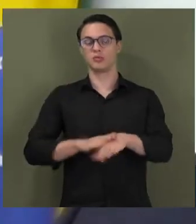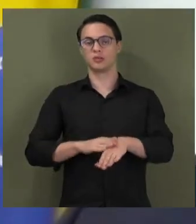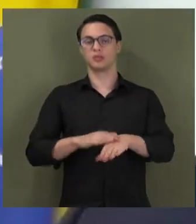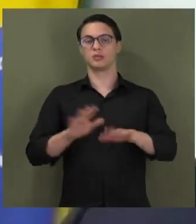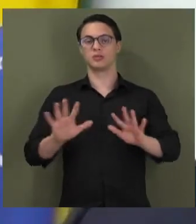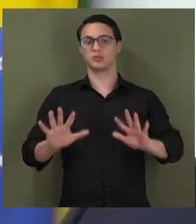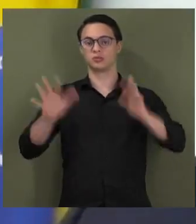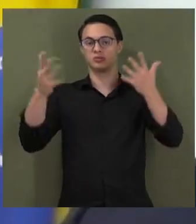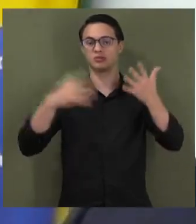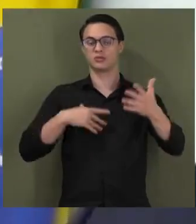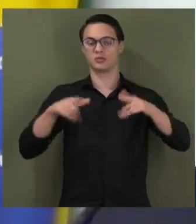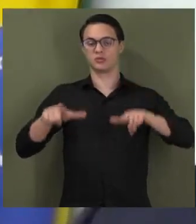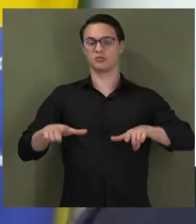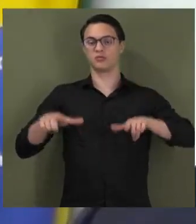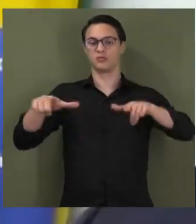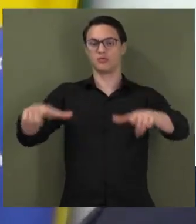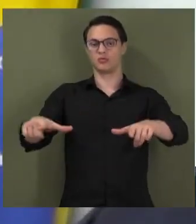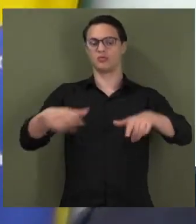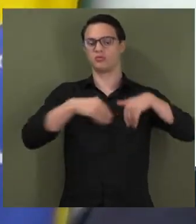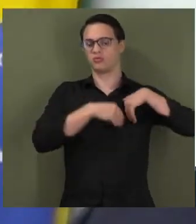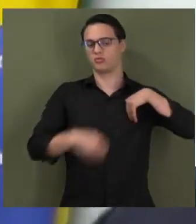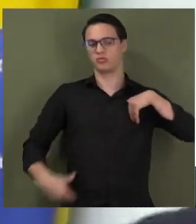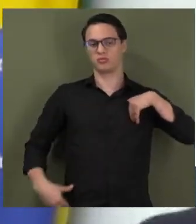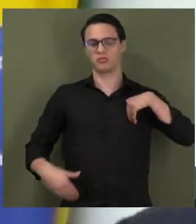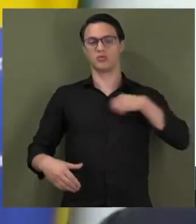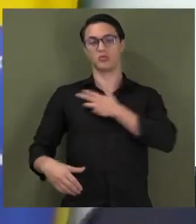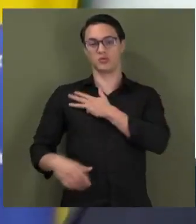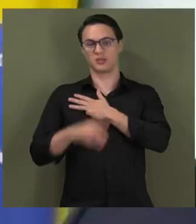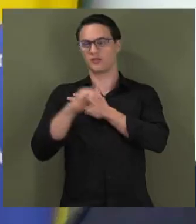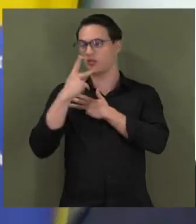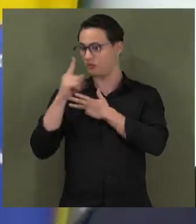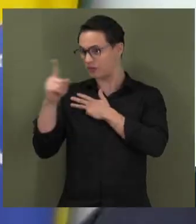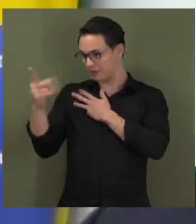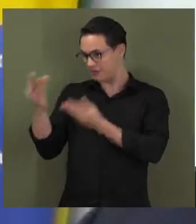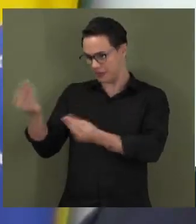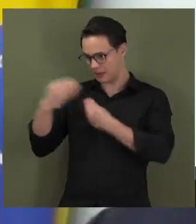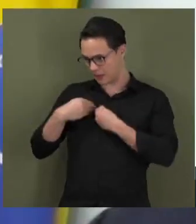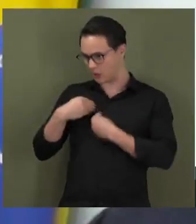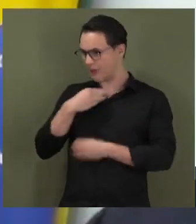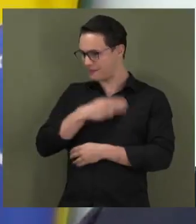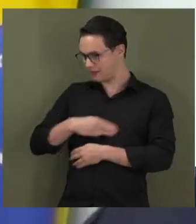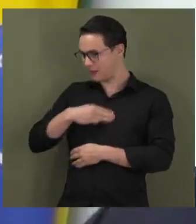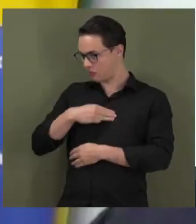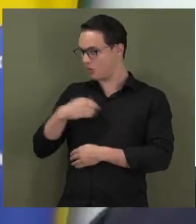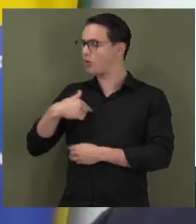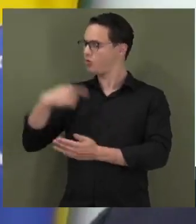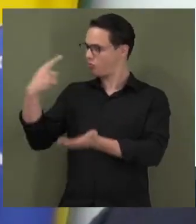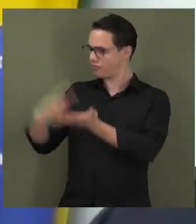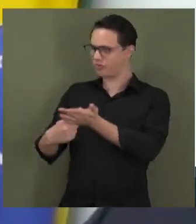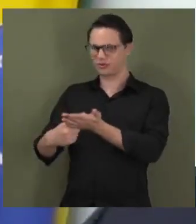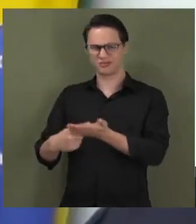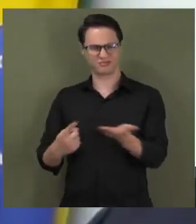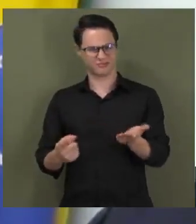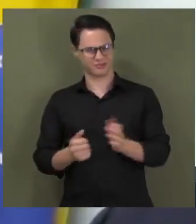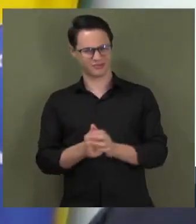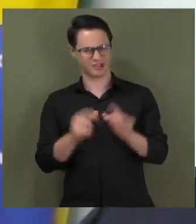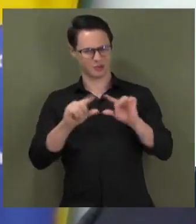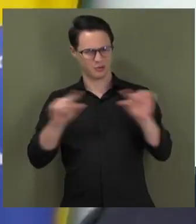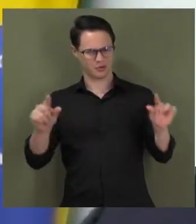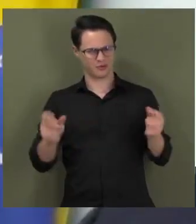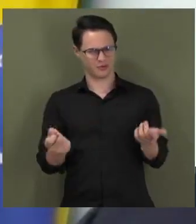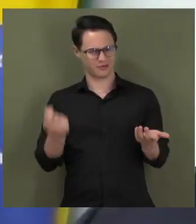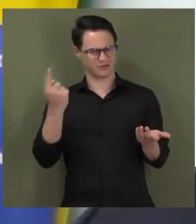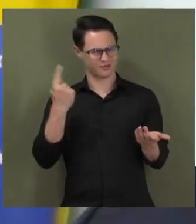de diplomação do Lula, quando disse missão dada, missão cumprida. Todo mundo quer entender que história é essa. Até hoje, isso